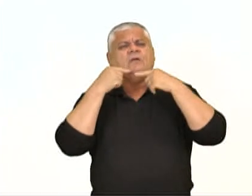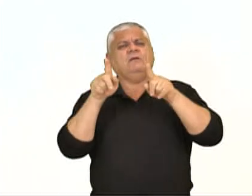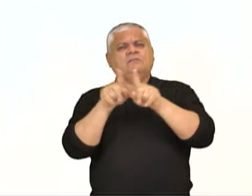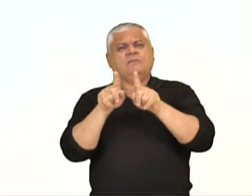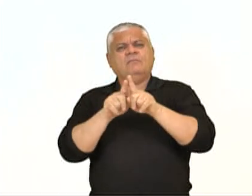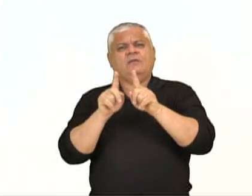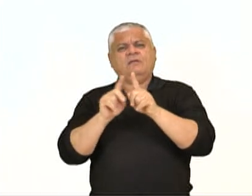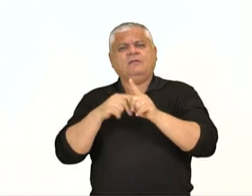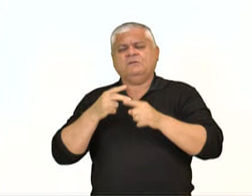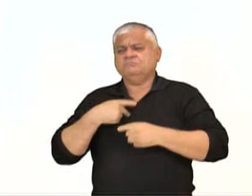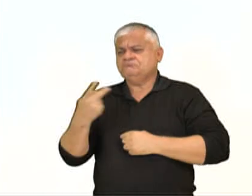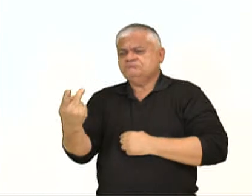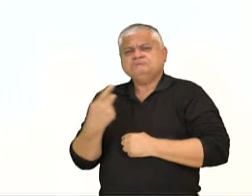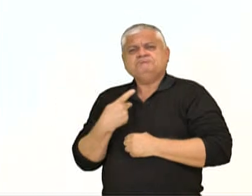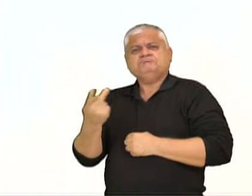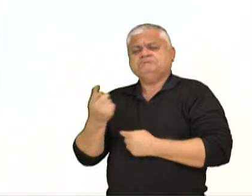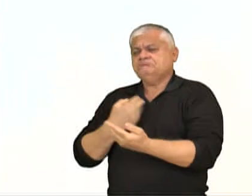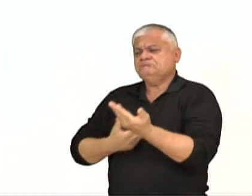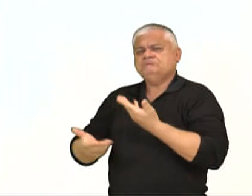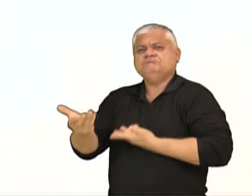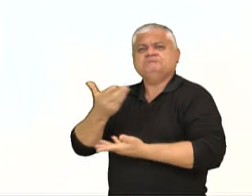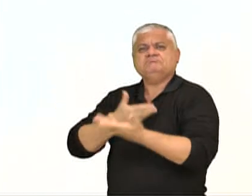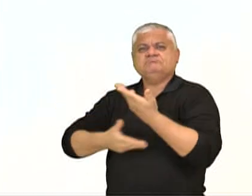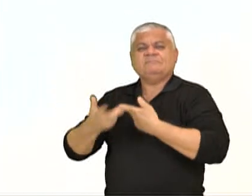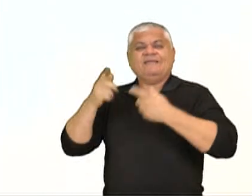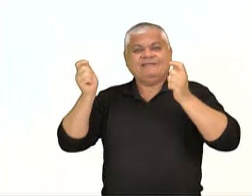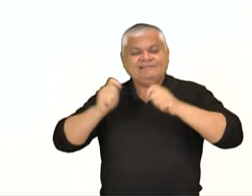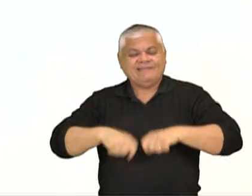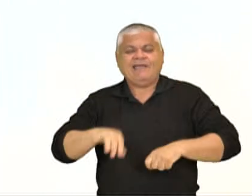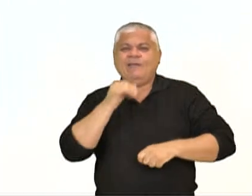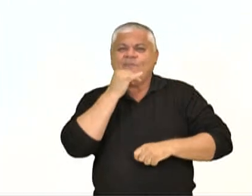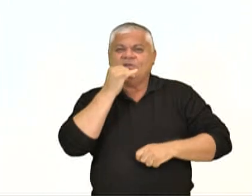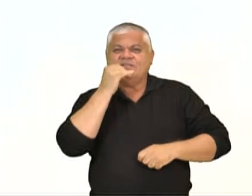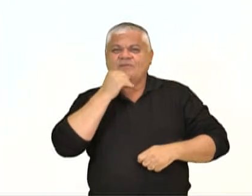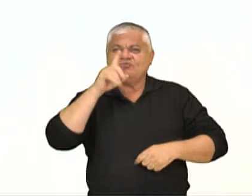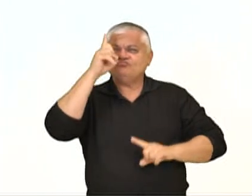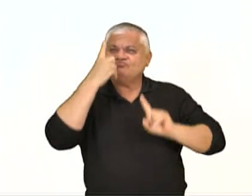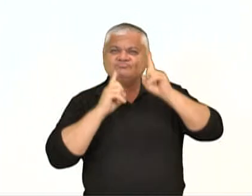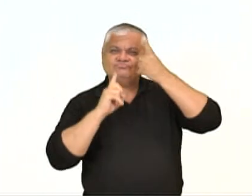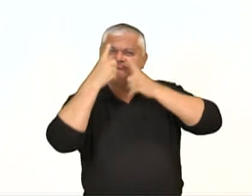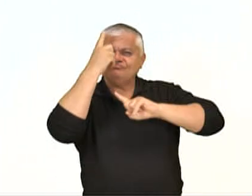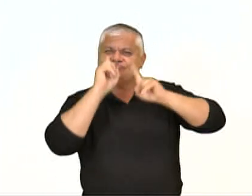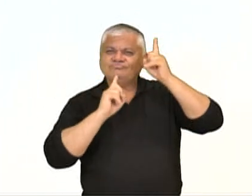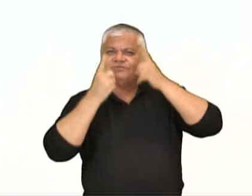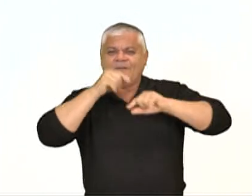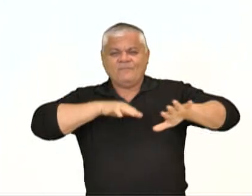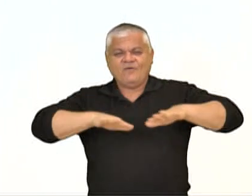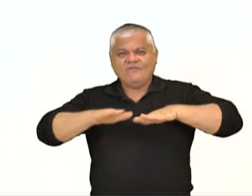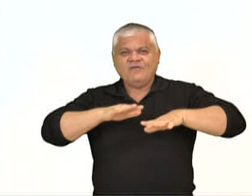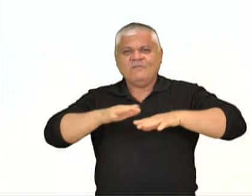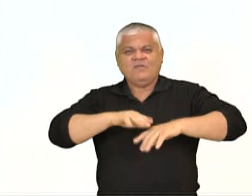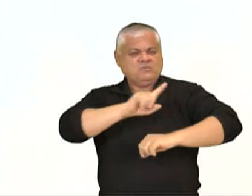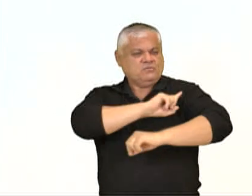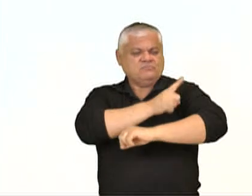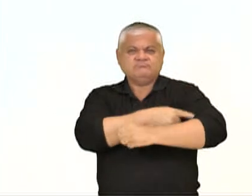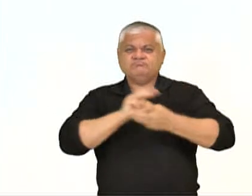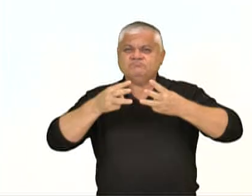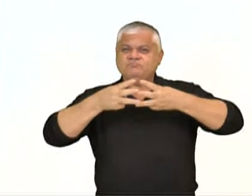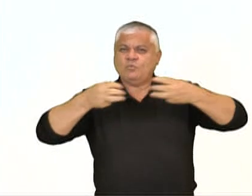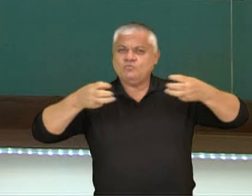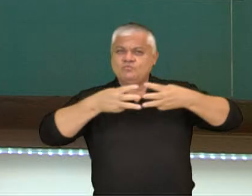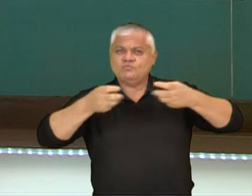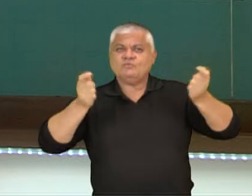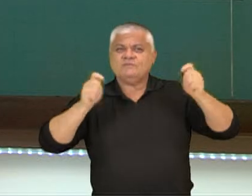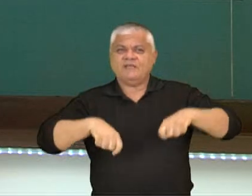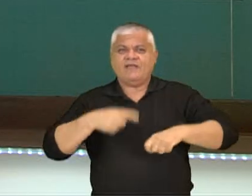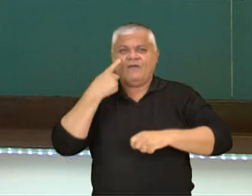outro. Proporciona ao indivíduo maior expressão por meio de gestos e movimentos, tonifica os músculos, melhora a postura. E eu trouxe